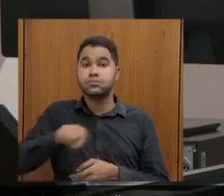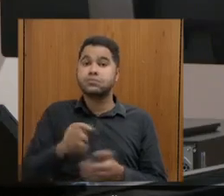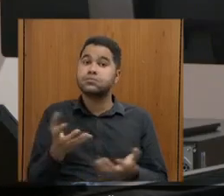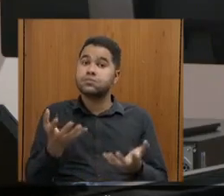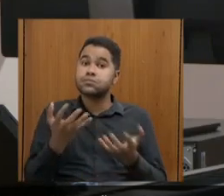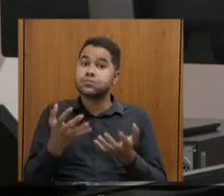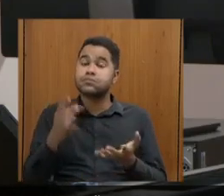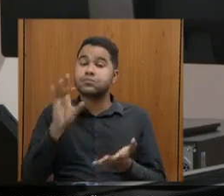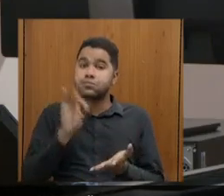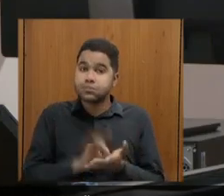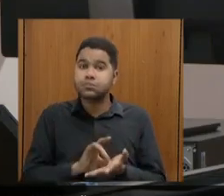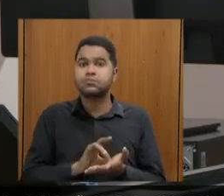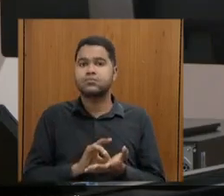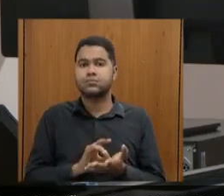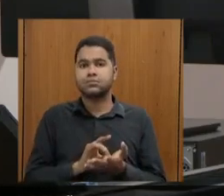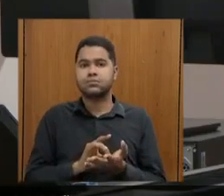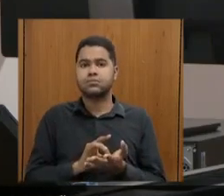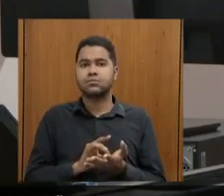realmente que